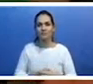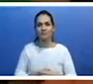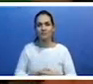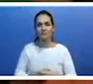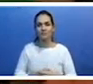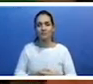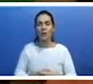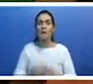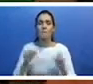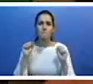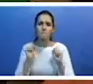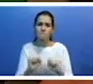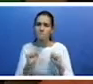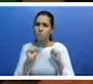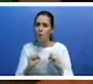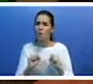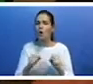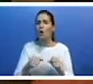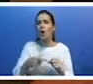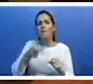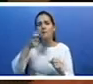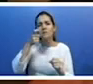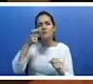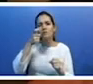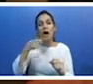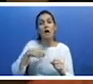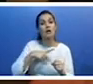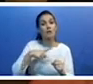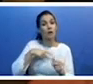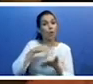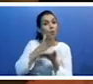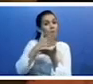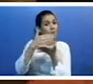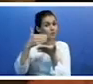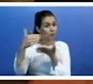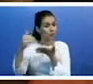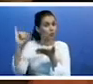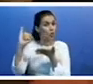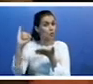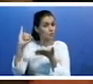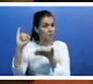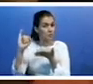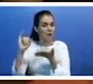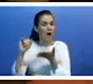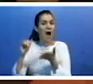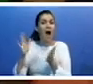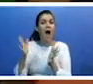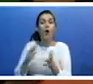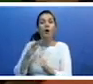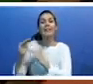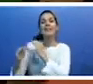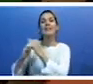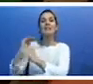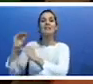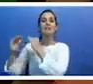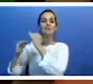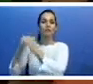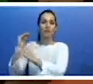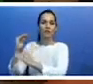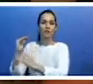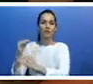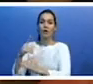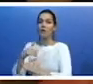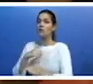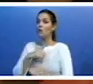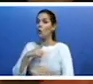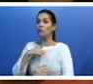informativo. Vocês podem observar que tem a introdução, nós já estamos indo para o desenvolvimento do texto. Não tem